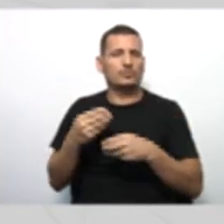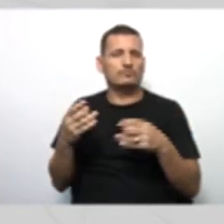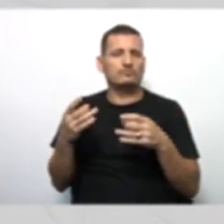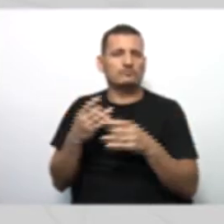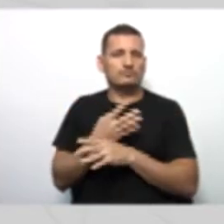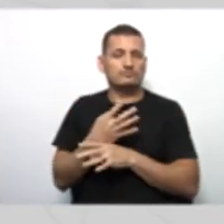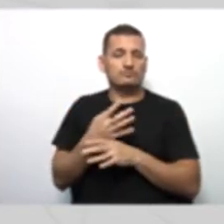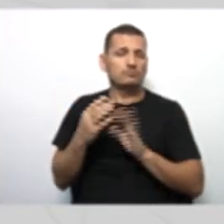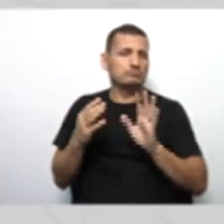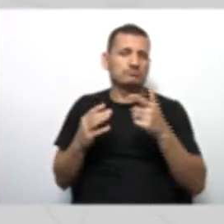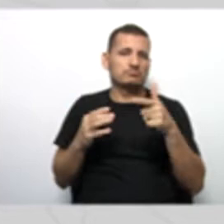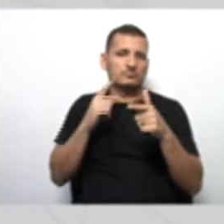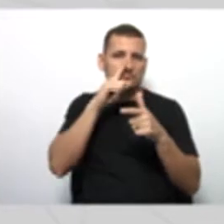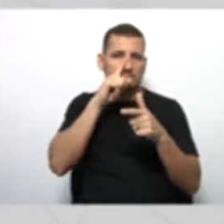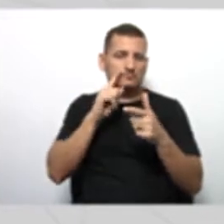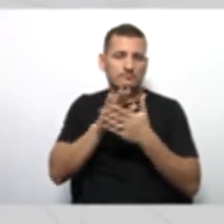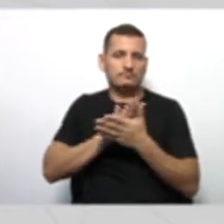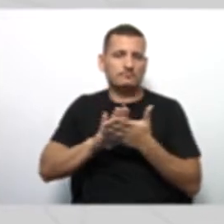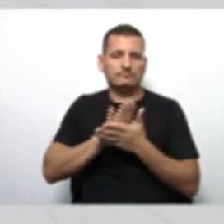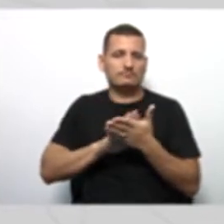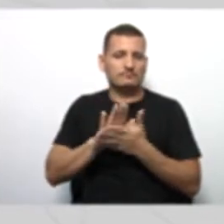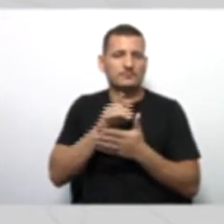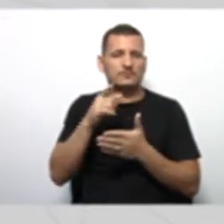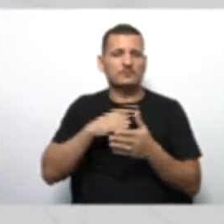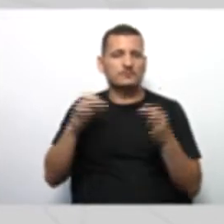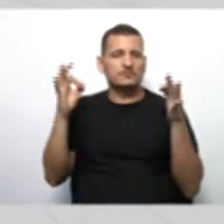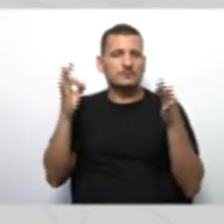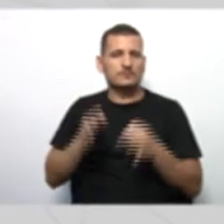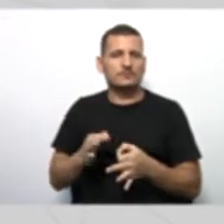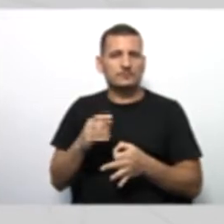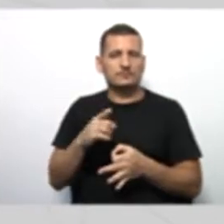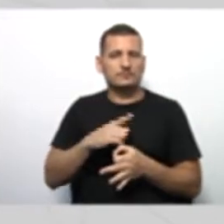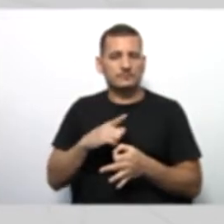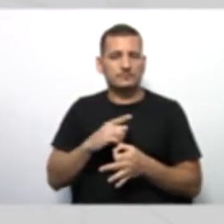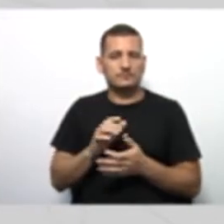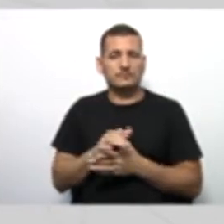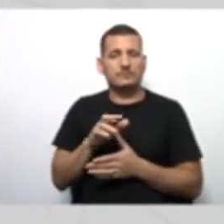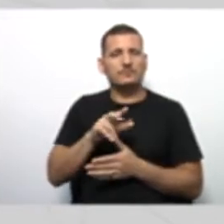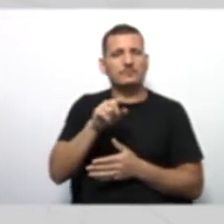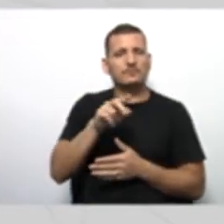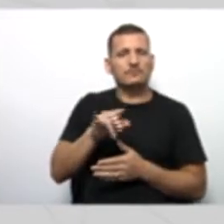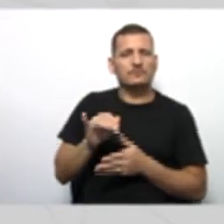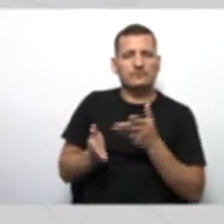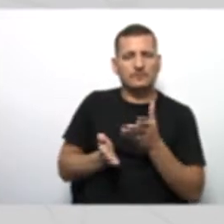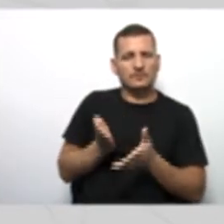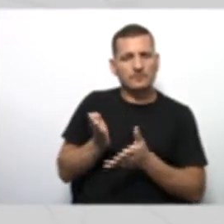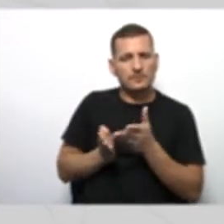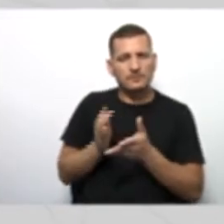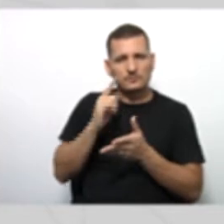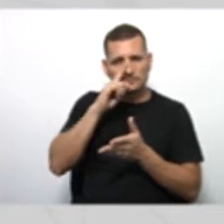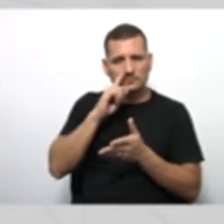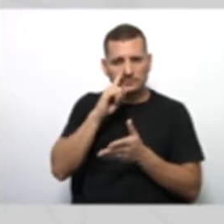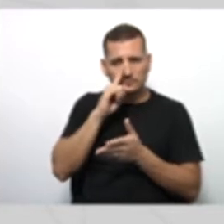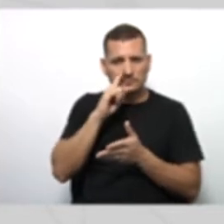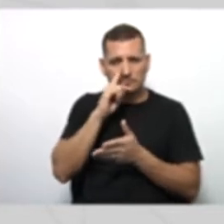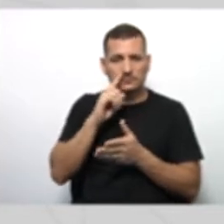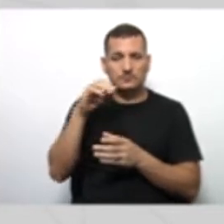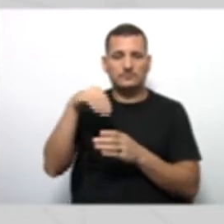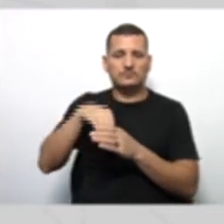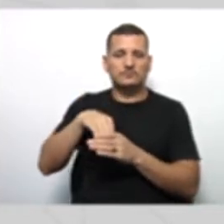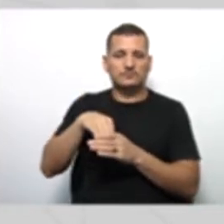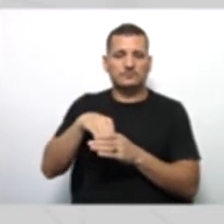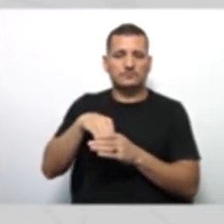não tem risco algum, certo? Então você vai estar tratando aqui, ó, os seus riscos dentro dessa